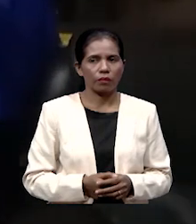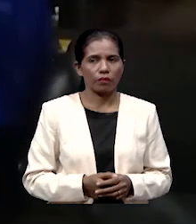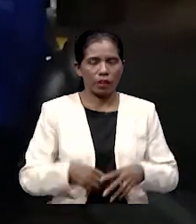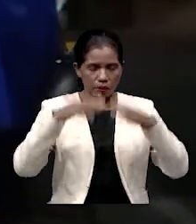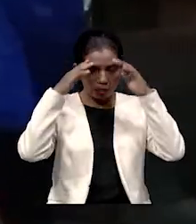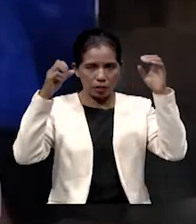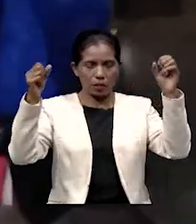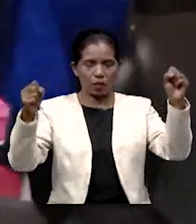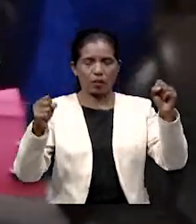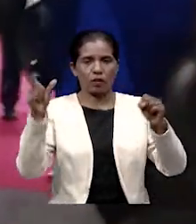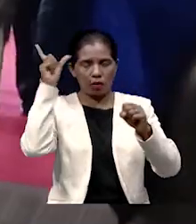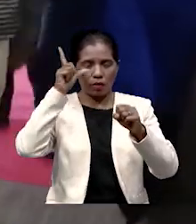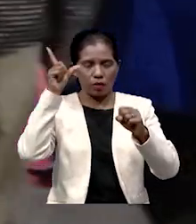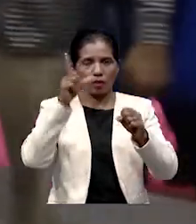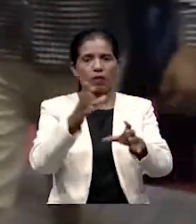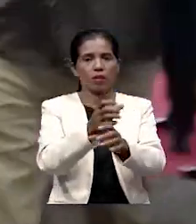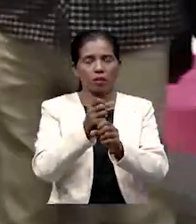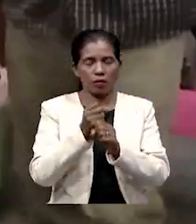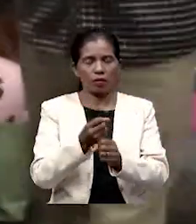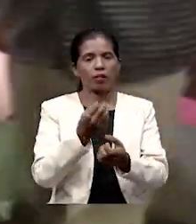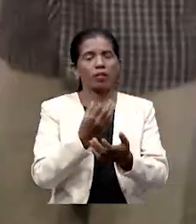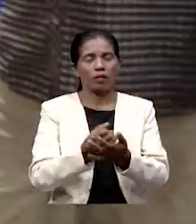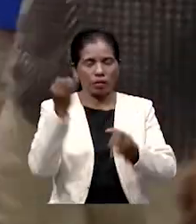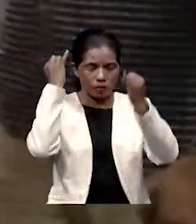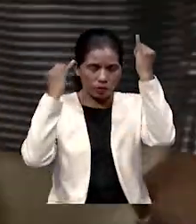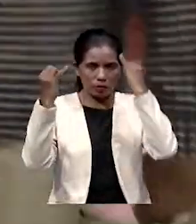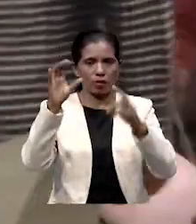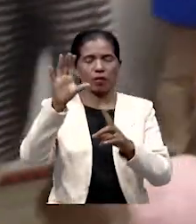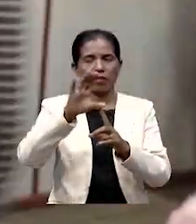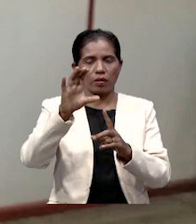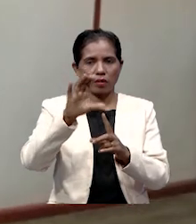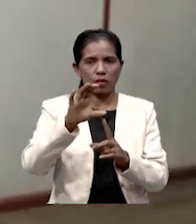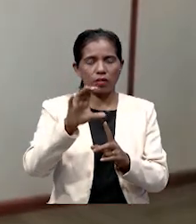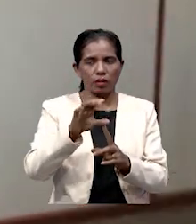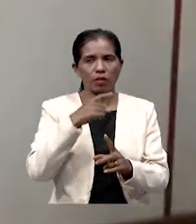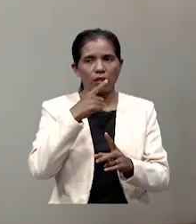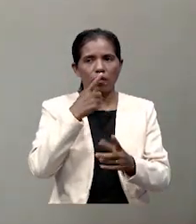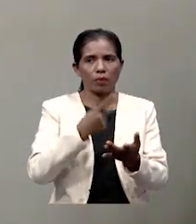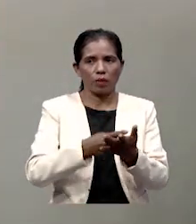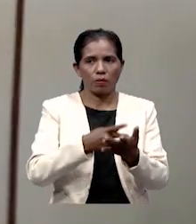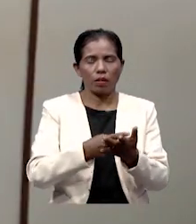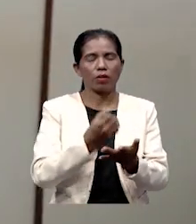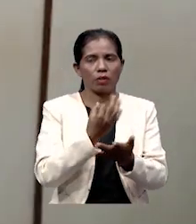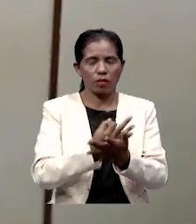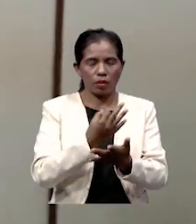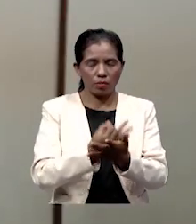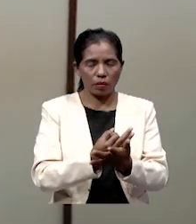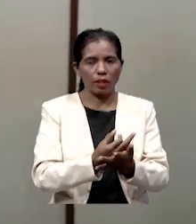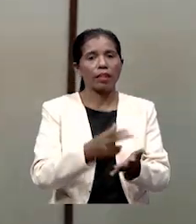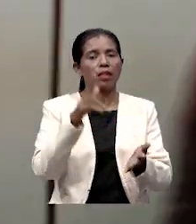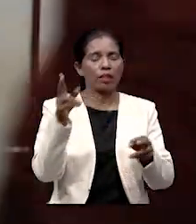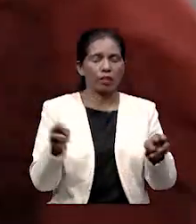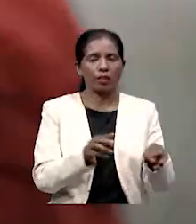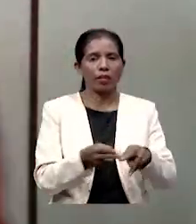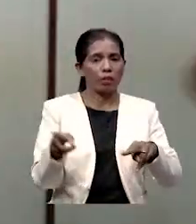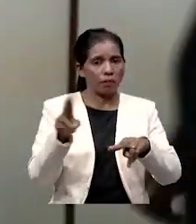Presidente da República Francisco Guterres Lualo, sim, informação hoje chefe de Casa Civil. Cata proposta orçamento retificativo hoje